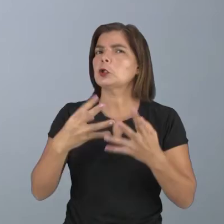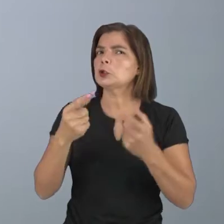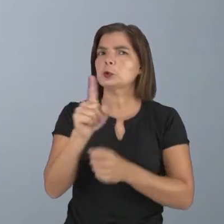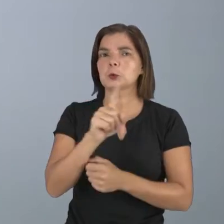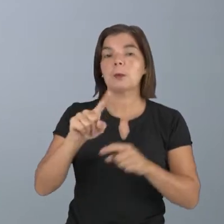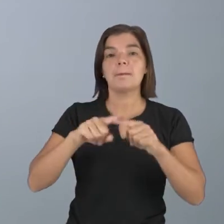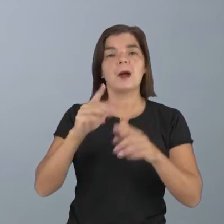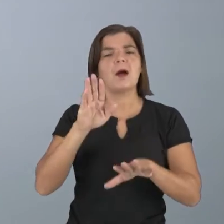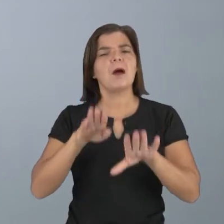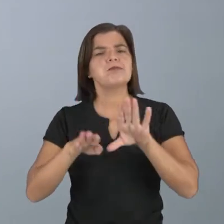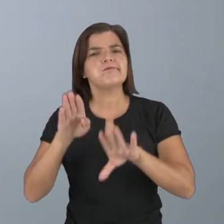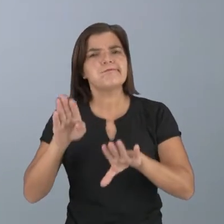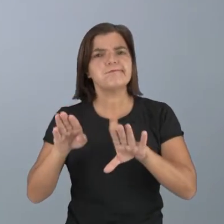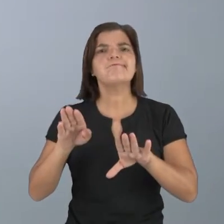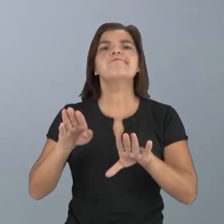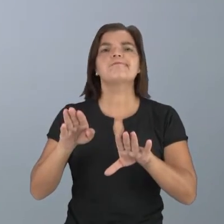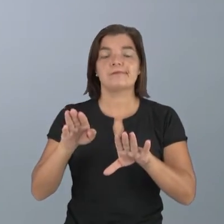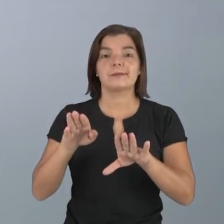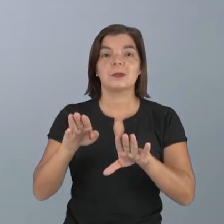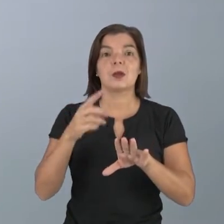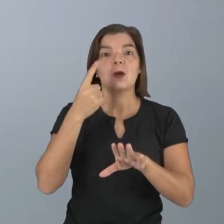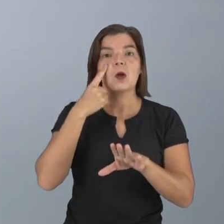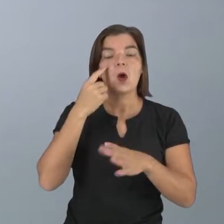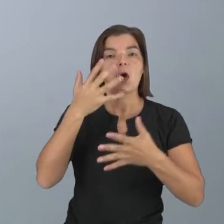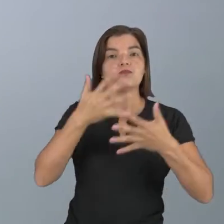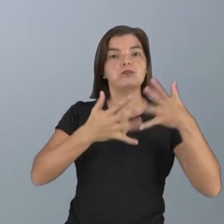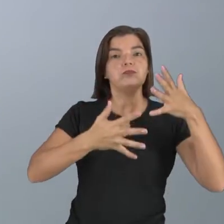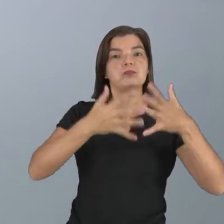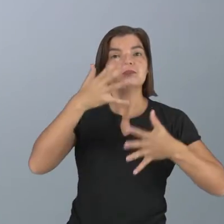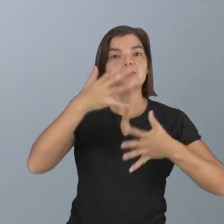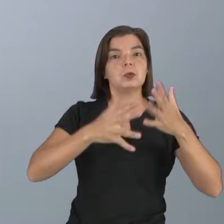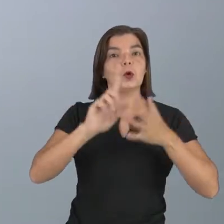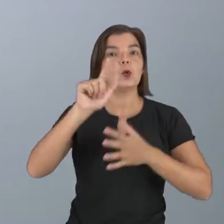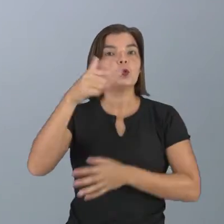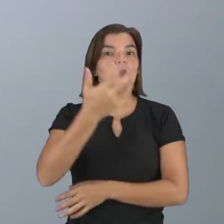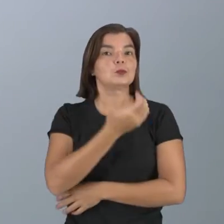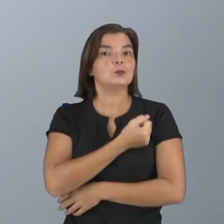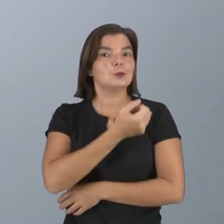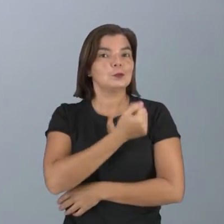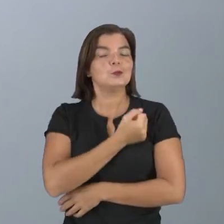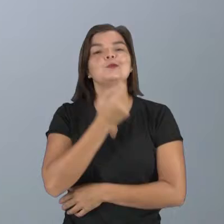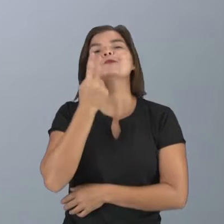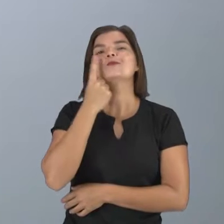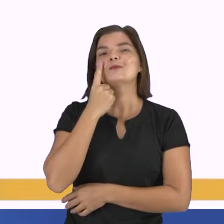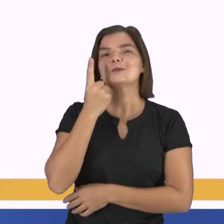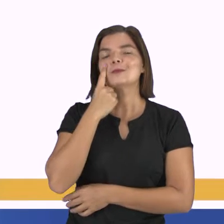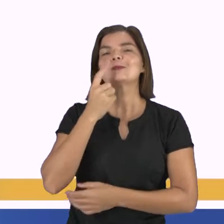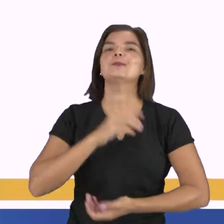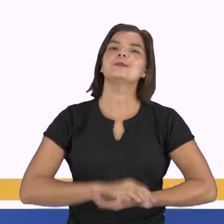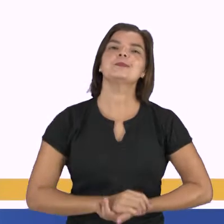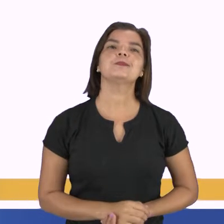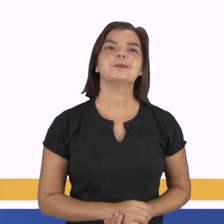todos, porque não são todos, mas uma boa parte deles chegam a confundir os próximos números que nós vamos ver. Olha lá.